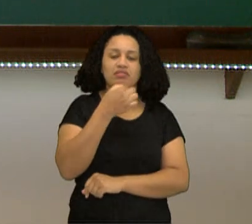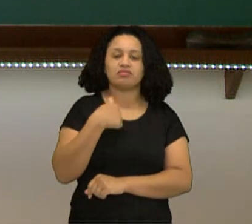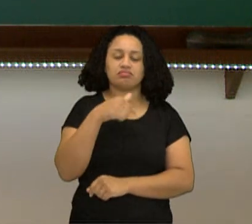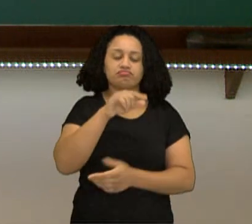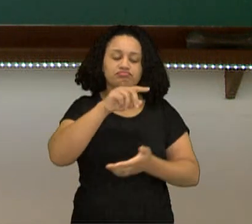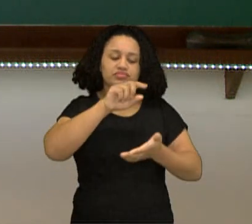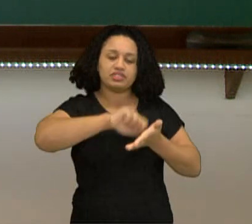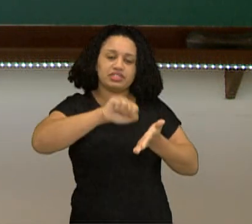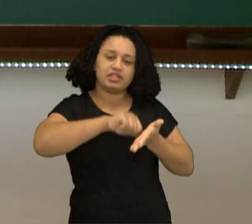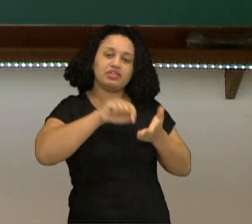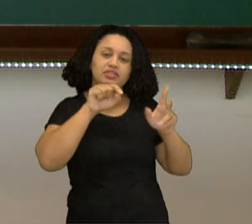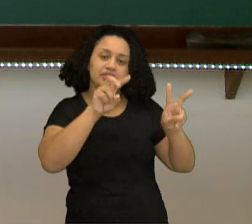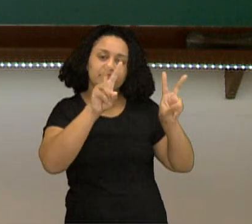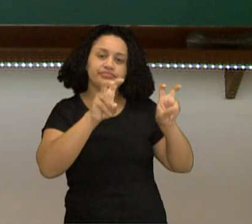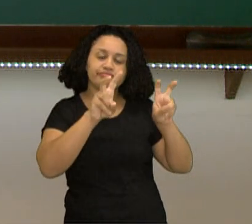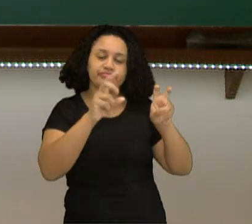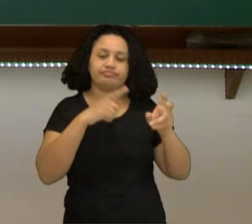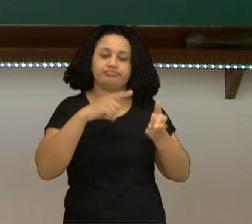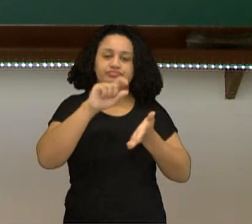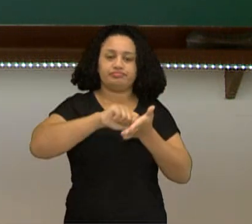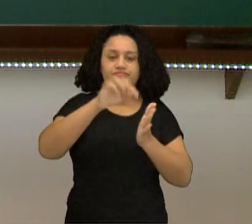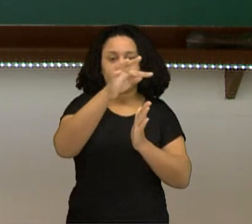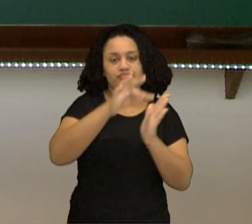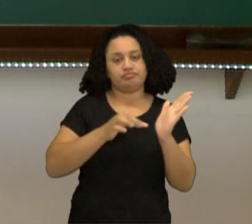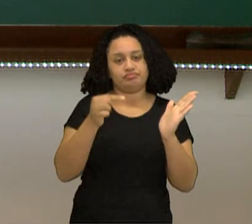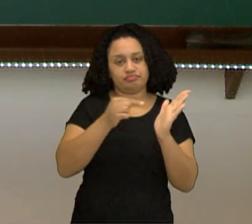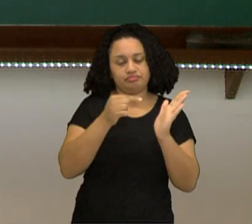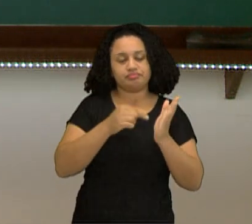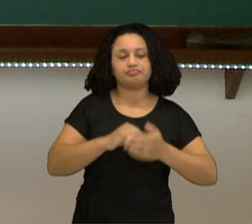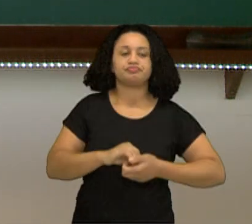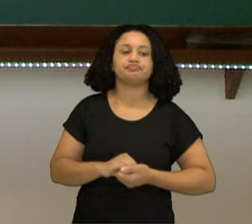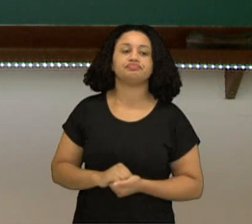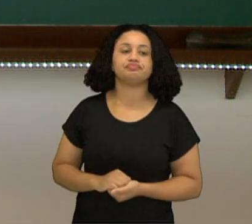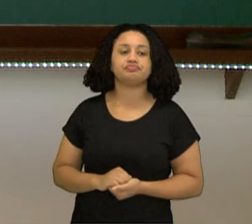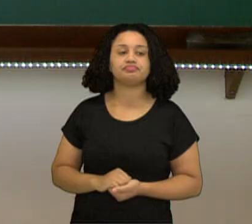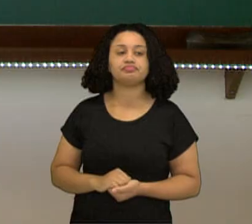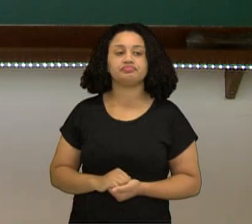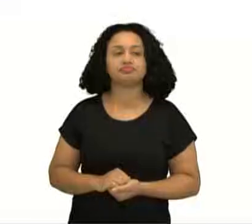do tema que você está falando em seu texto.